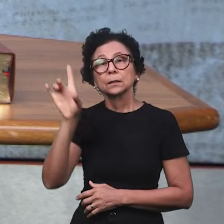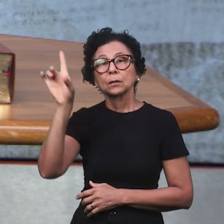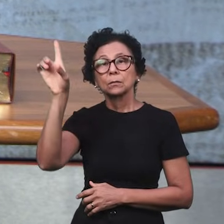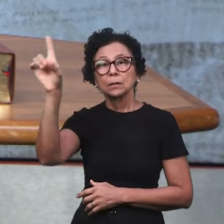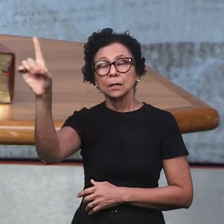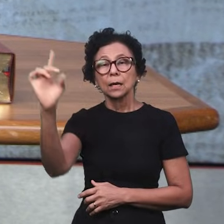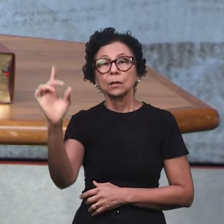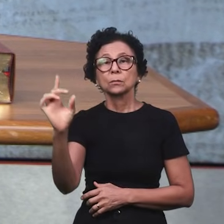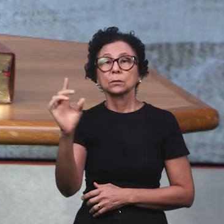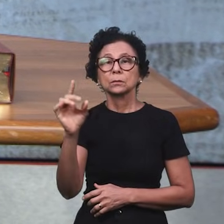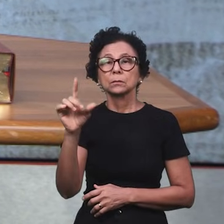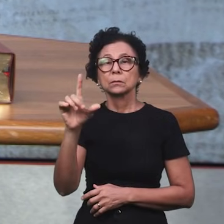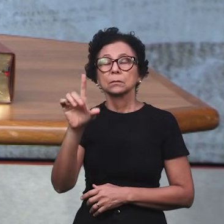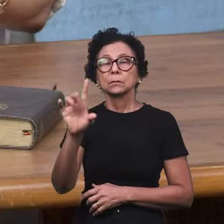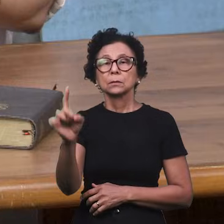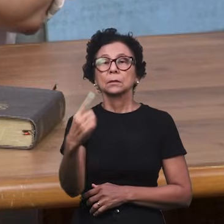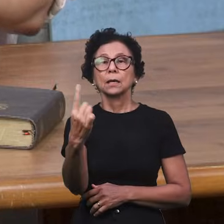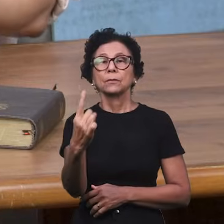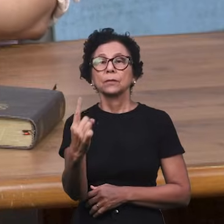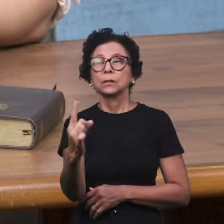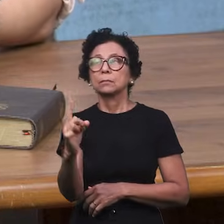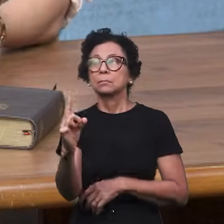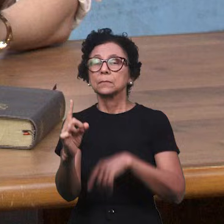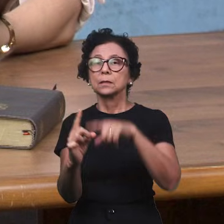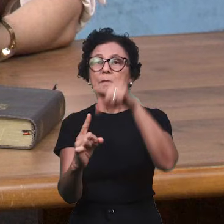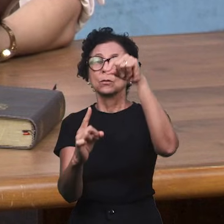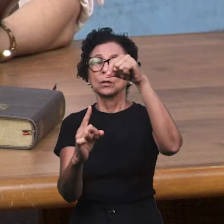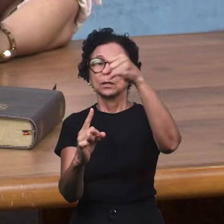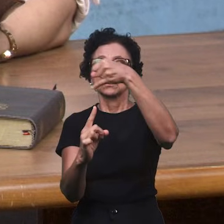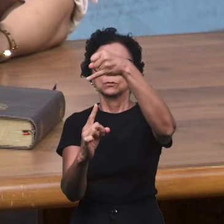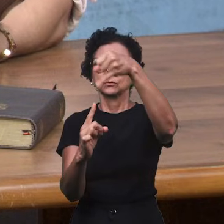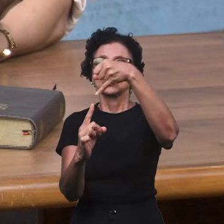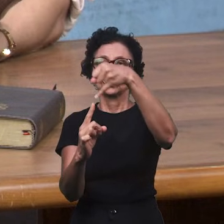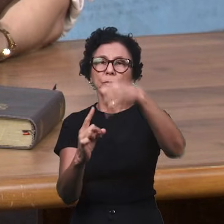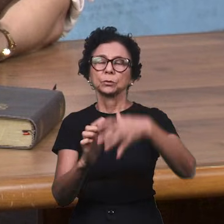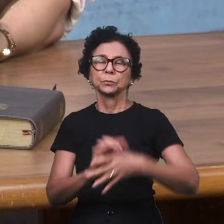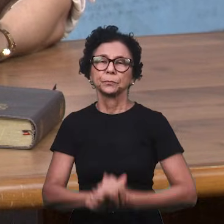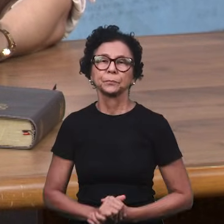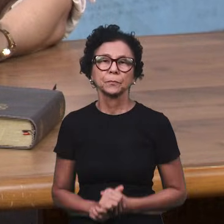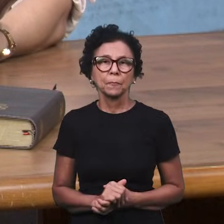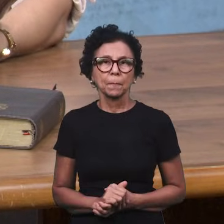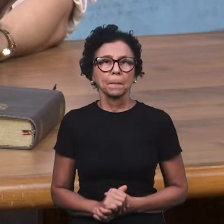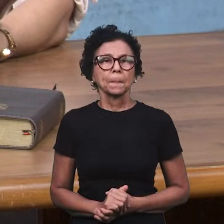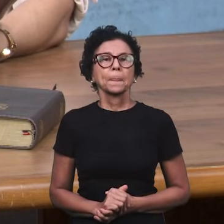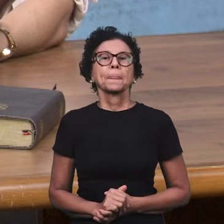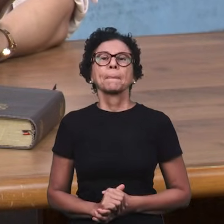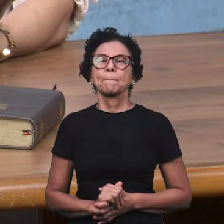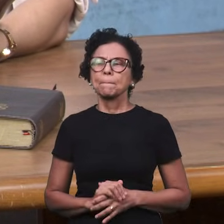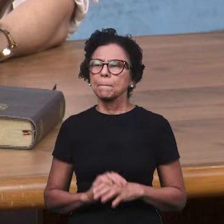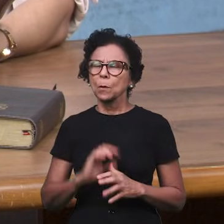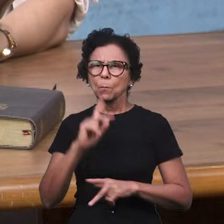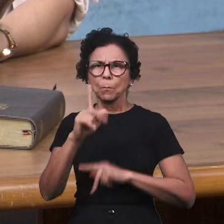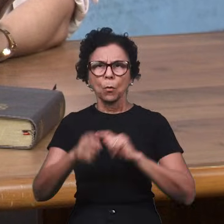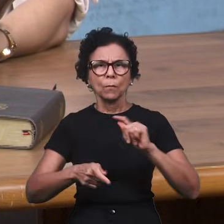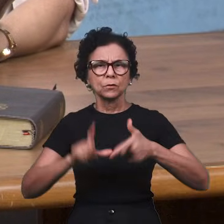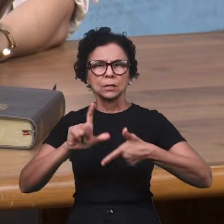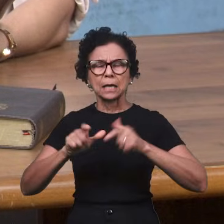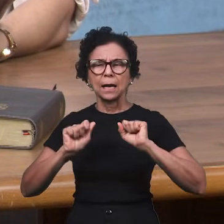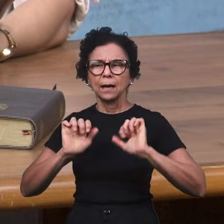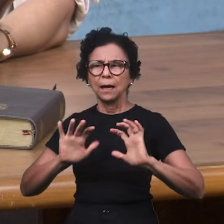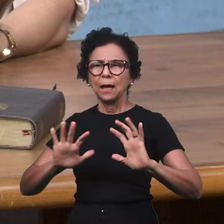do capítulo 11. Então todo Israel se ajuntou a Davi em Hebrom,